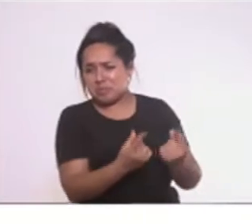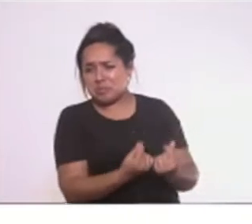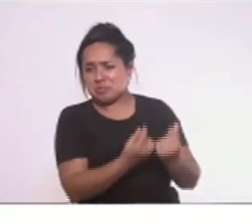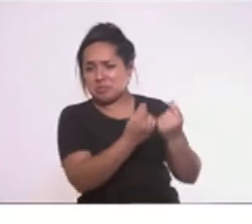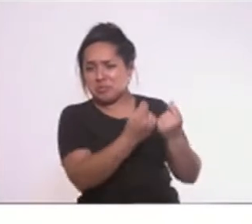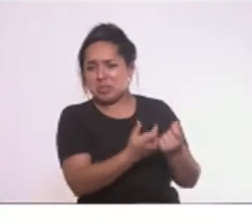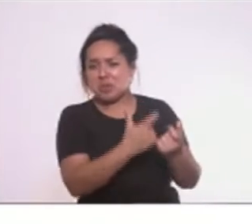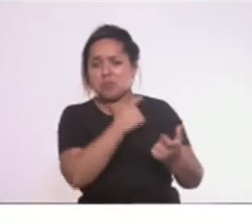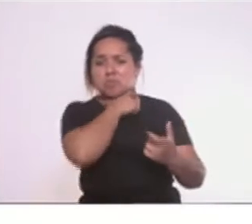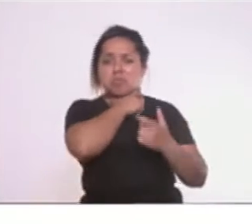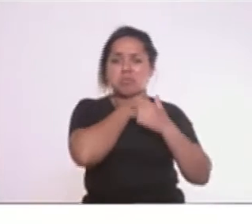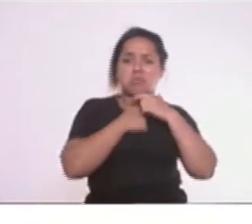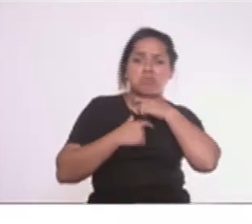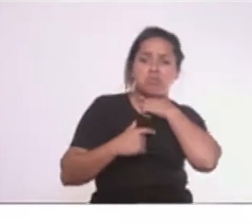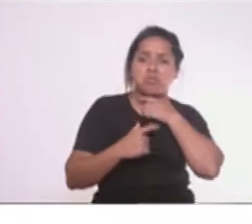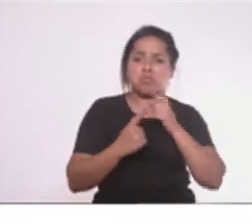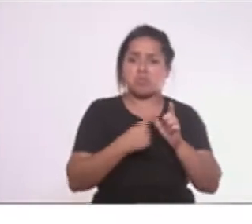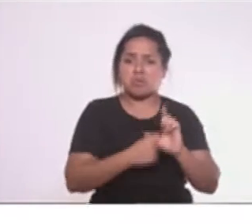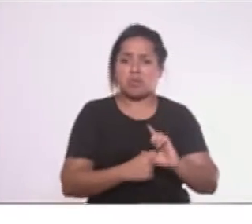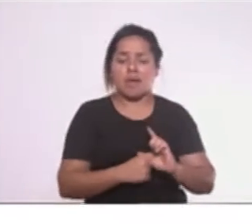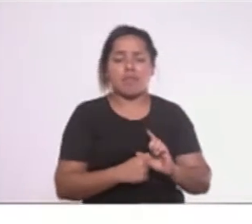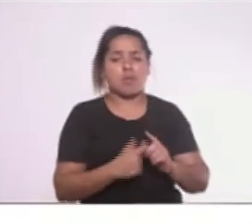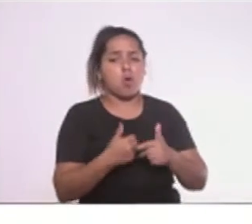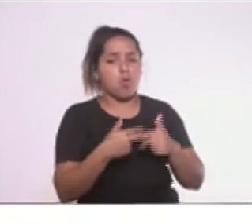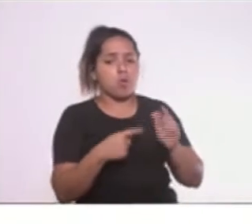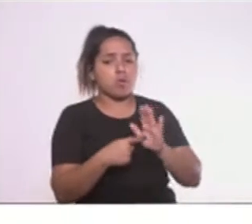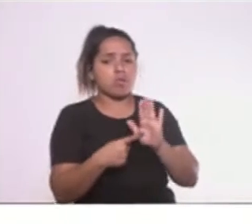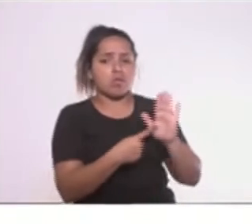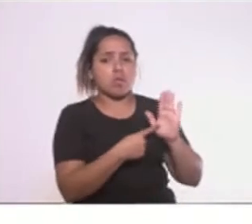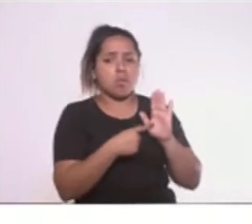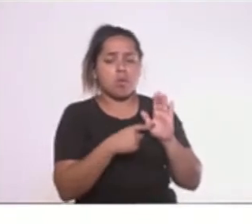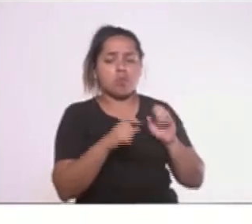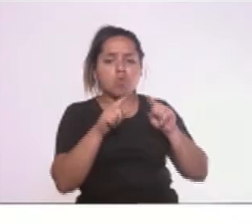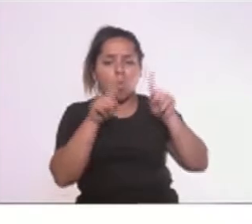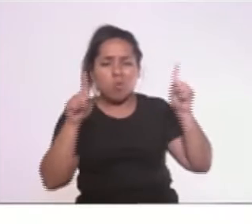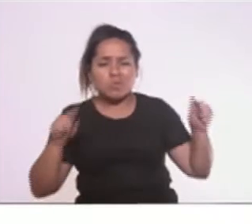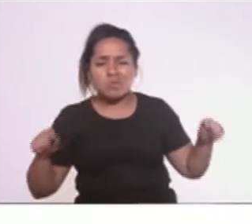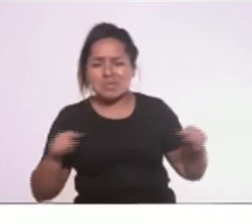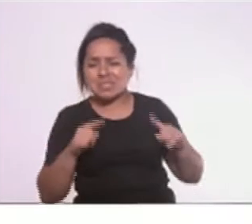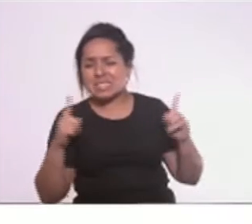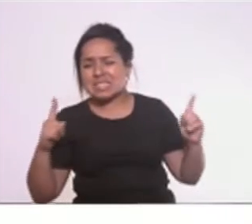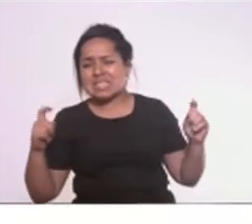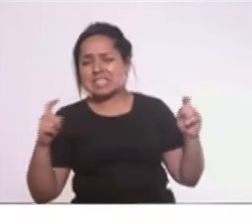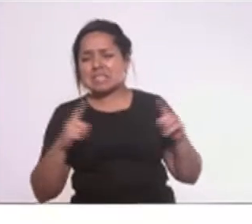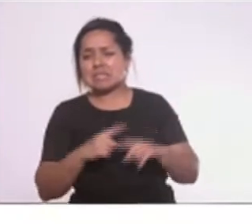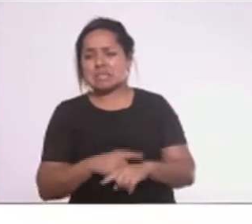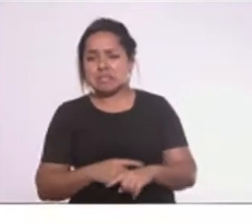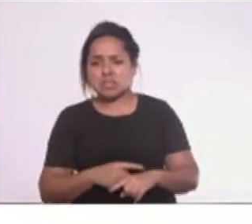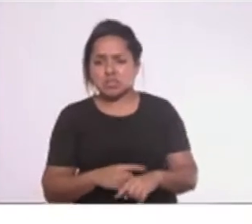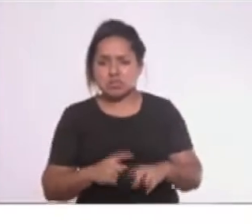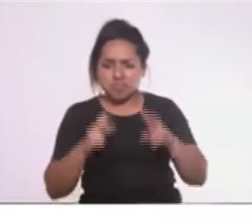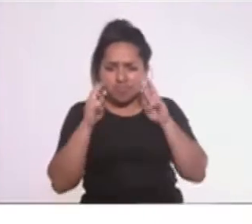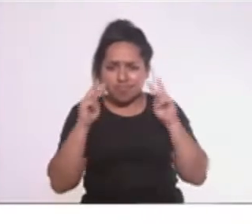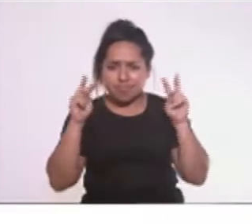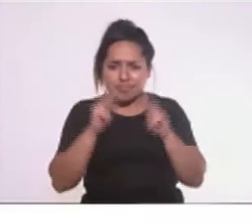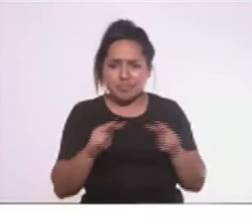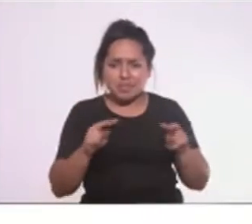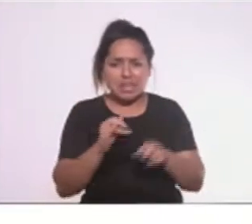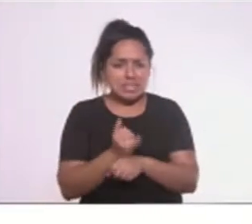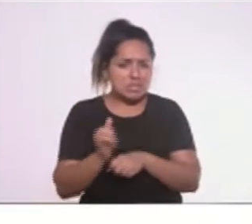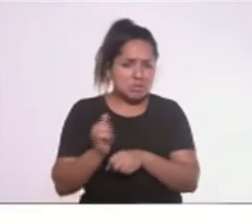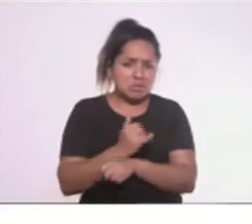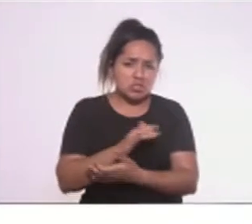financeira, são situações que revelam esse quadro crítico, mas nenhum desses